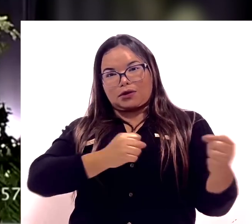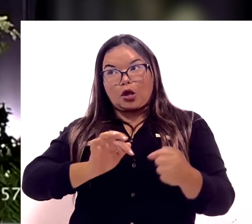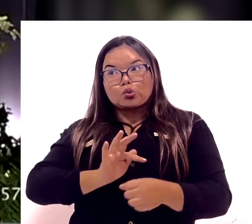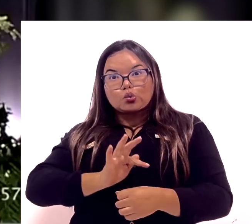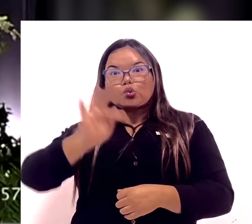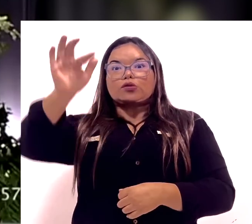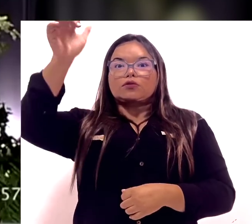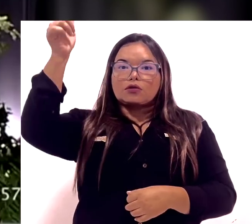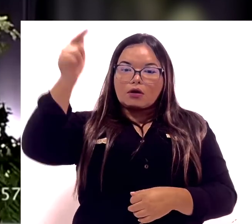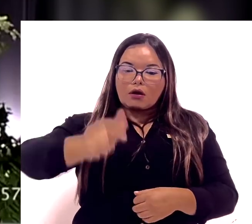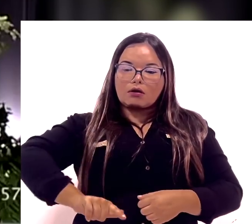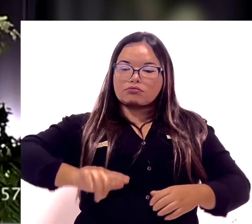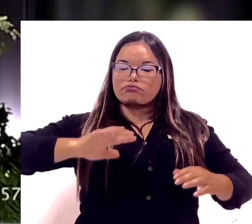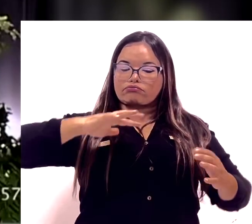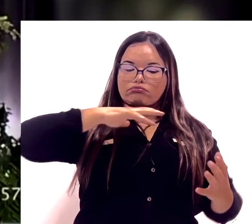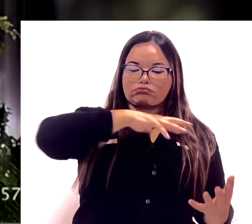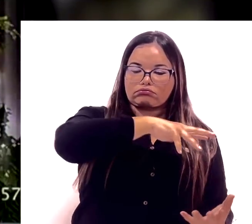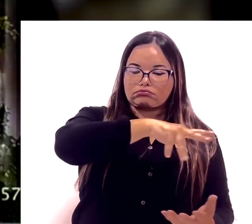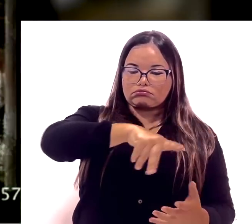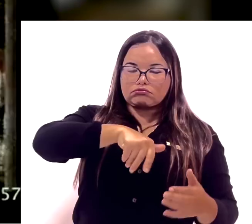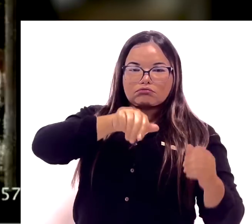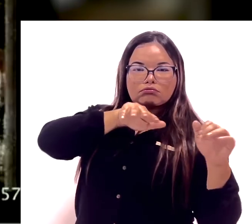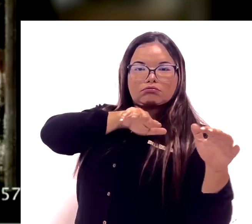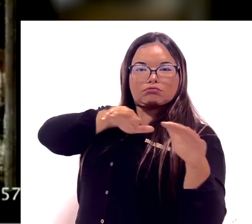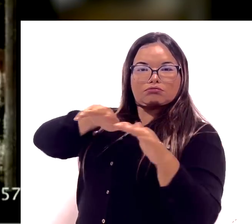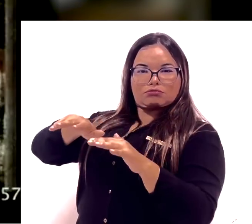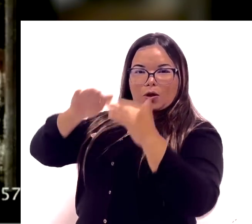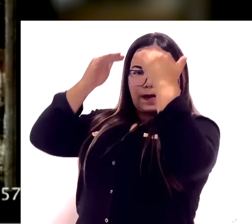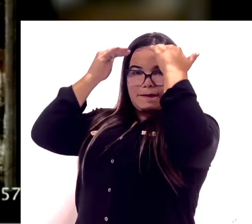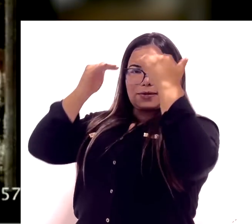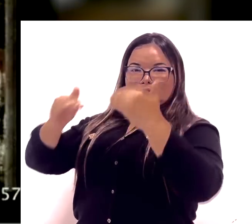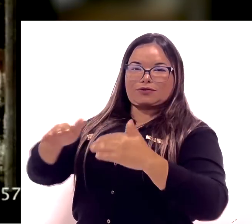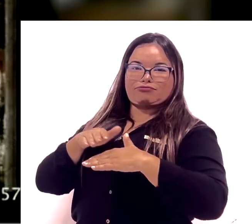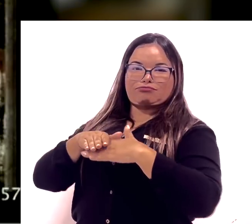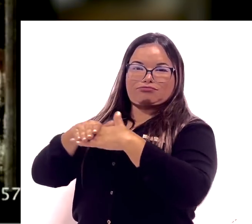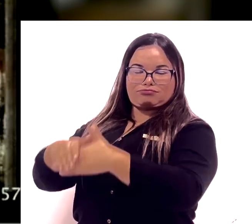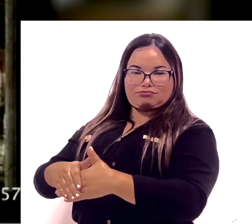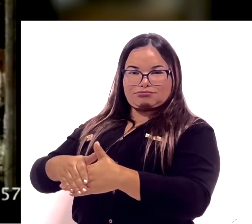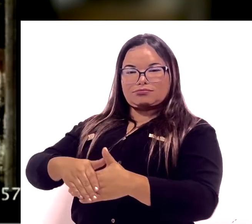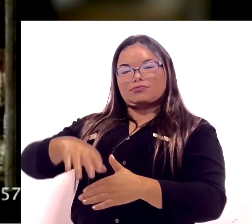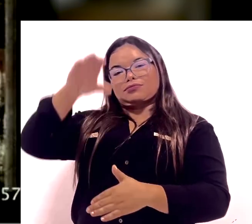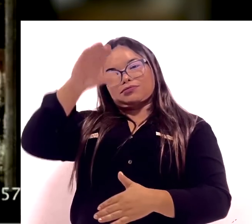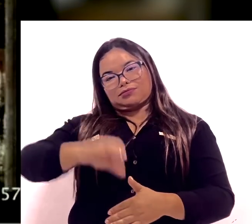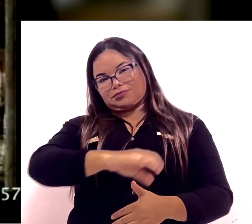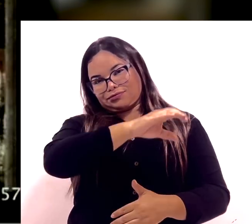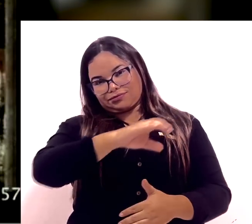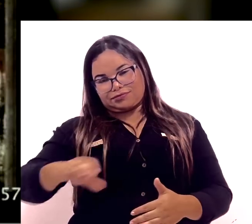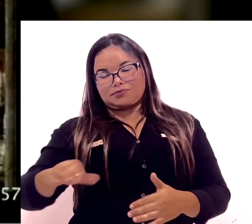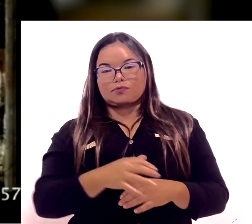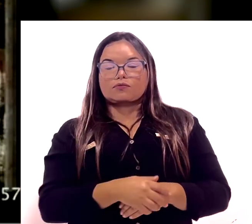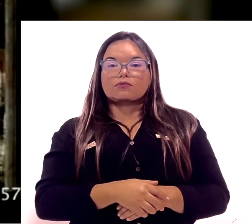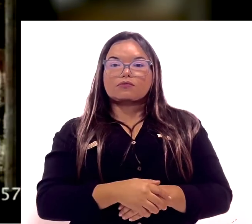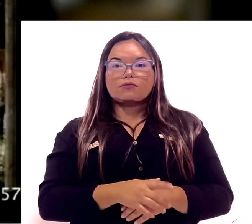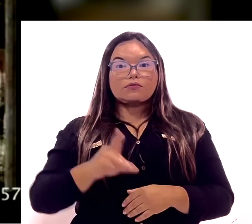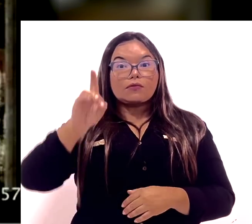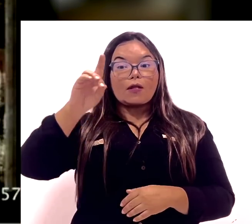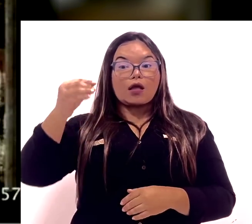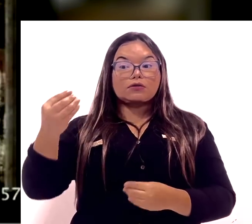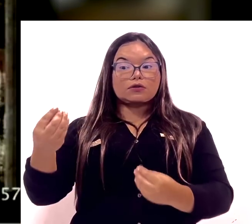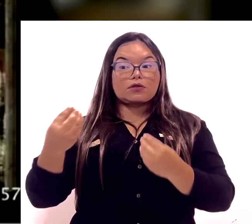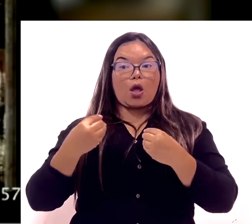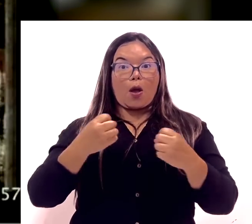diz. E deu-se-lhe poder sobre toda tribo, língua e nação. Isso inclui os